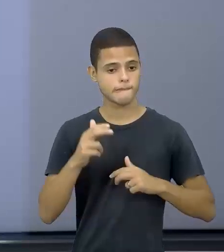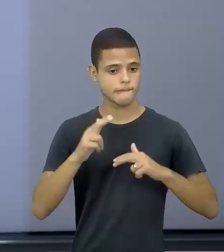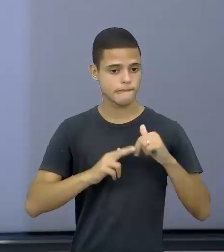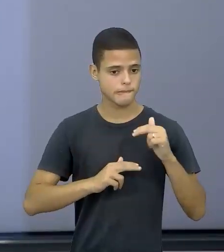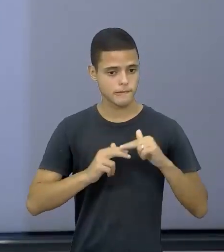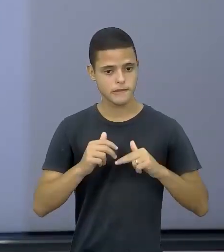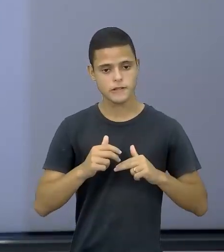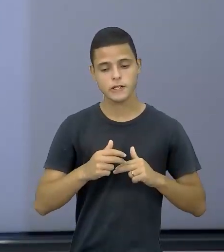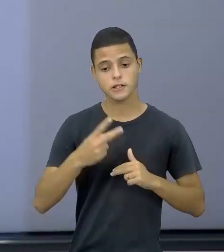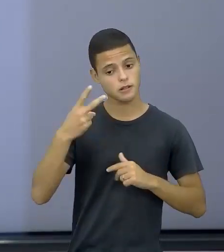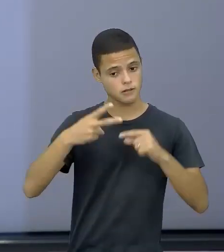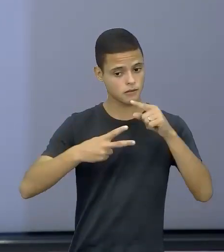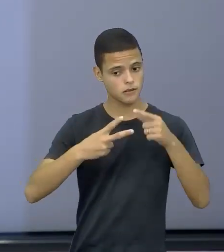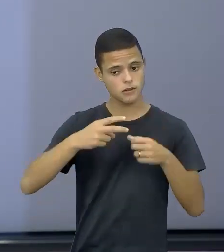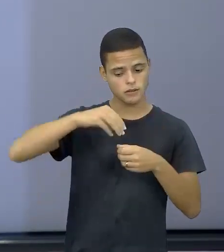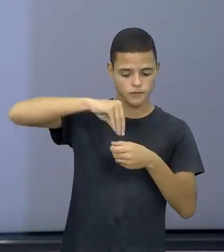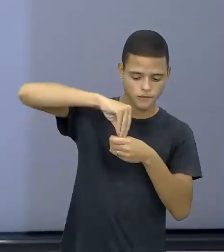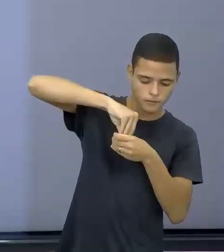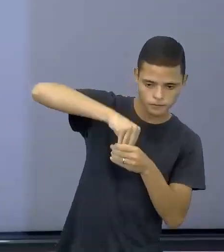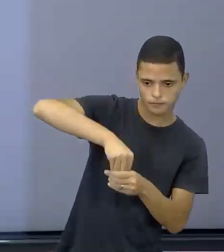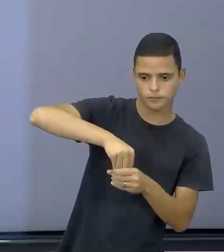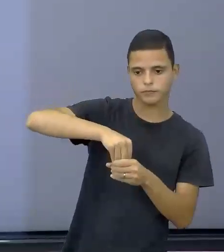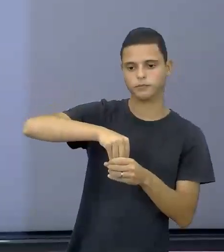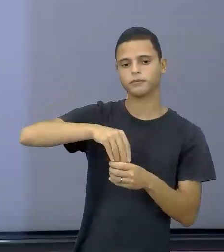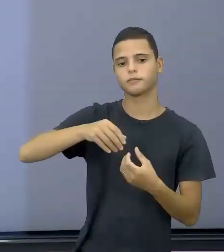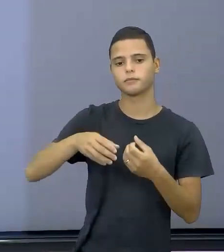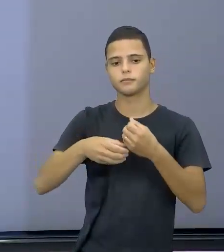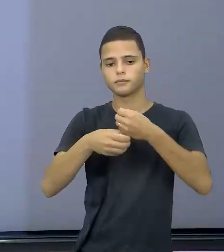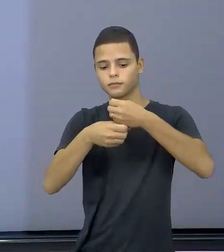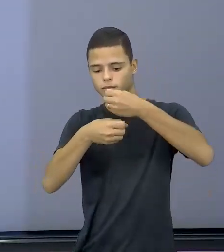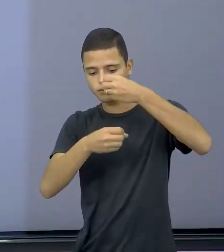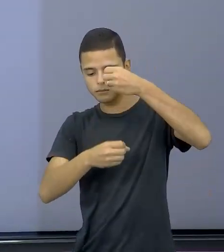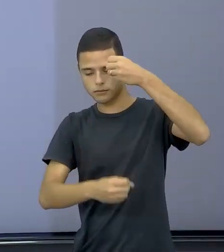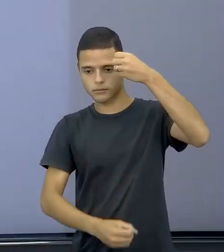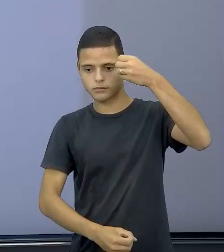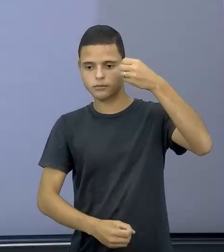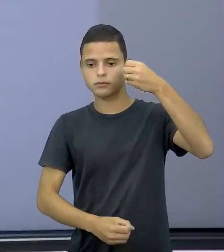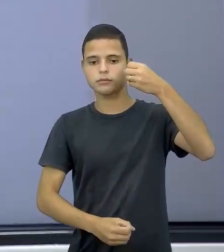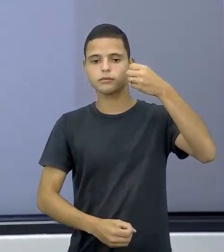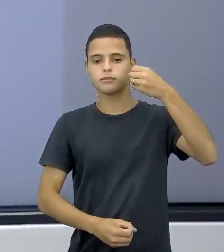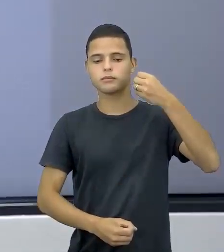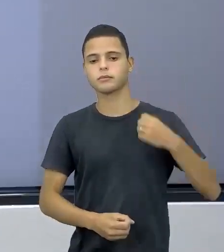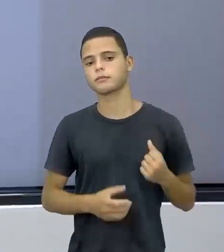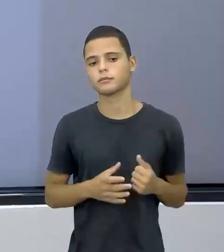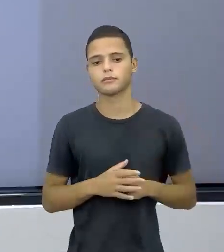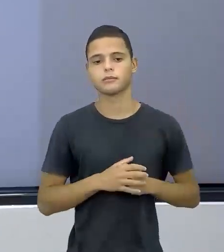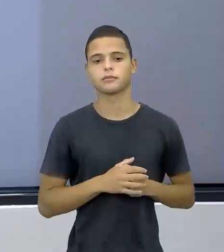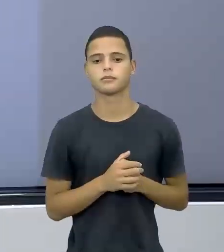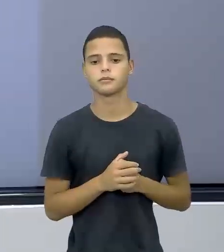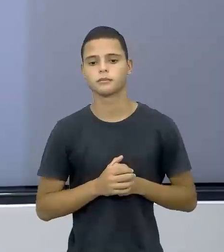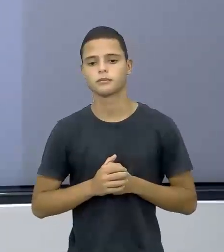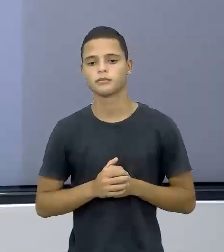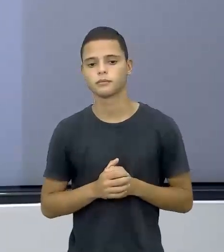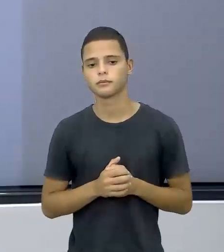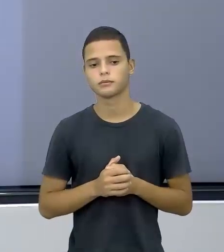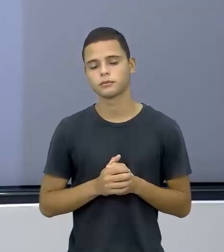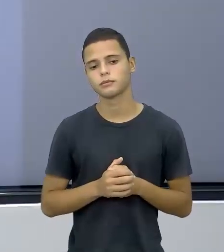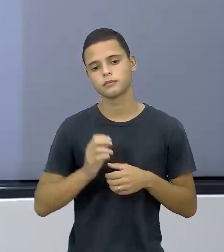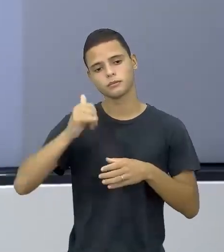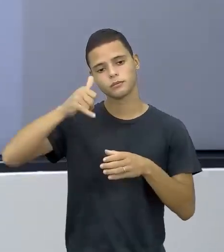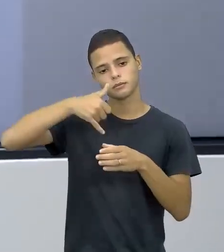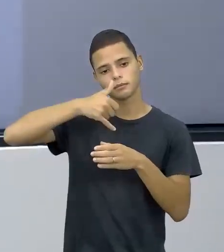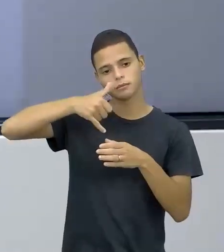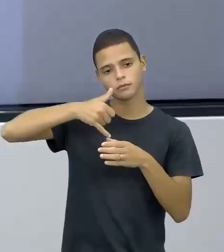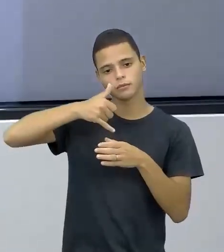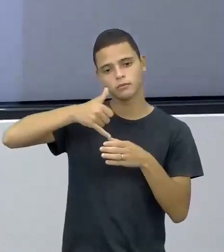Veja, 2 rolhas, né? Um caninho transparente desse mangueira de nível, óleo de